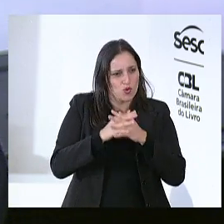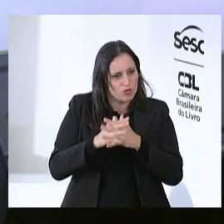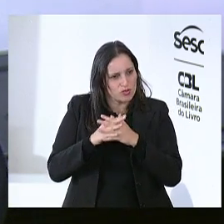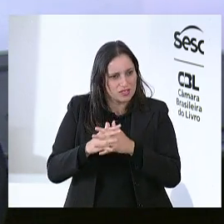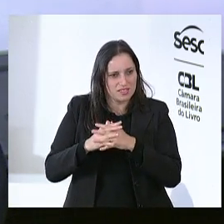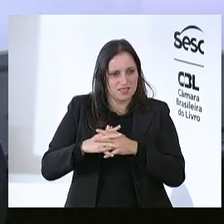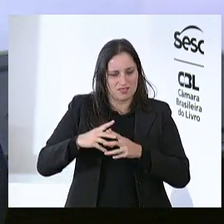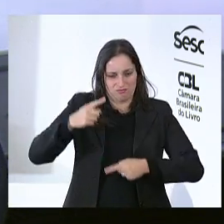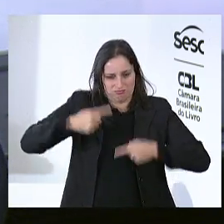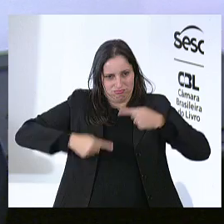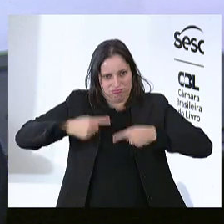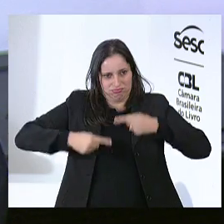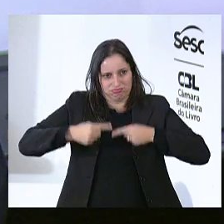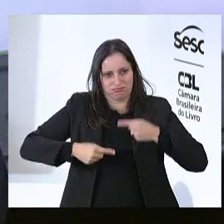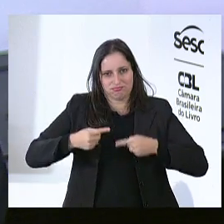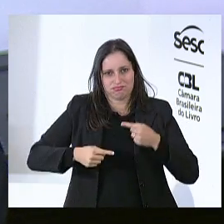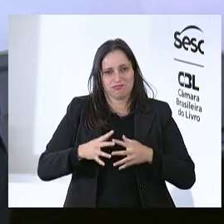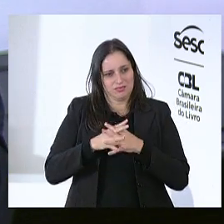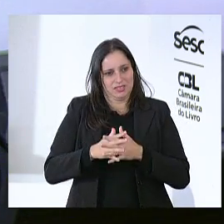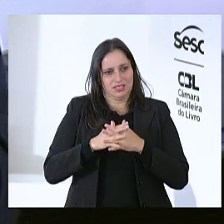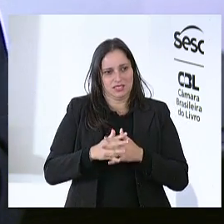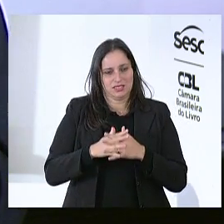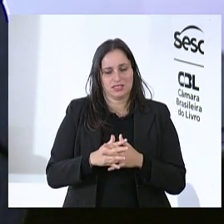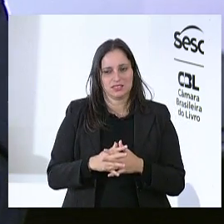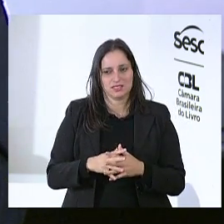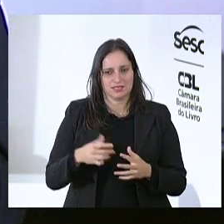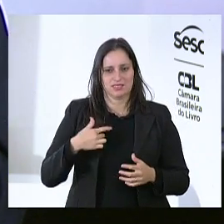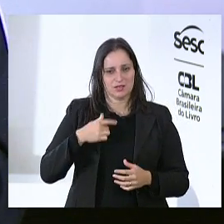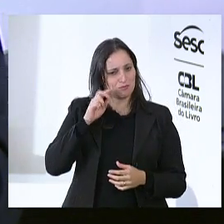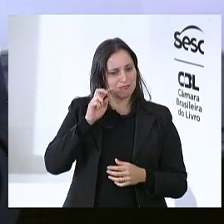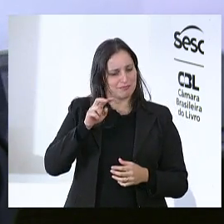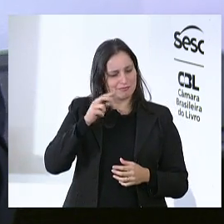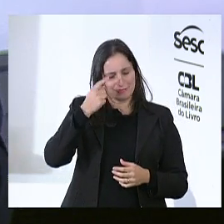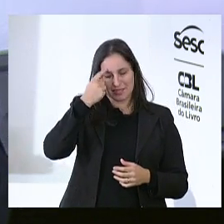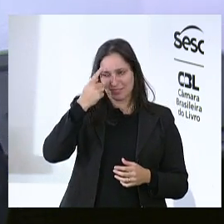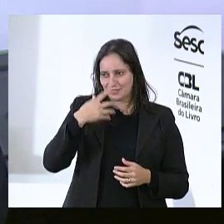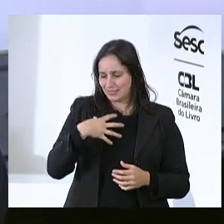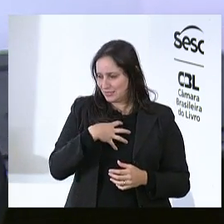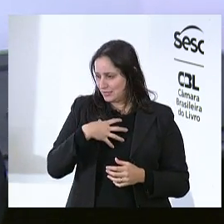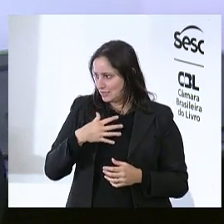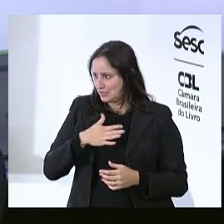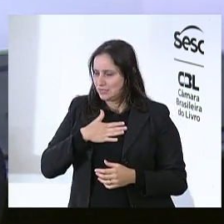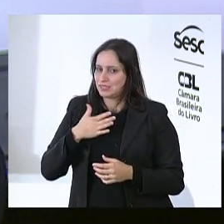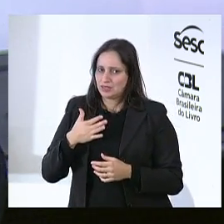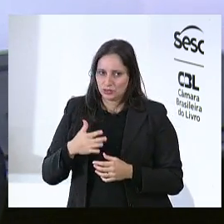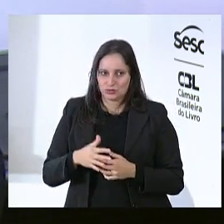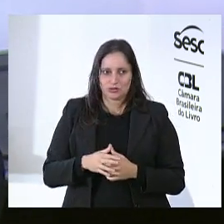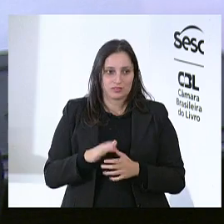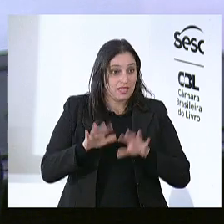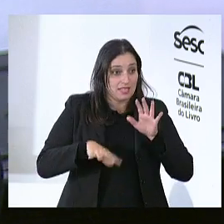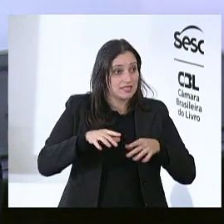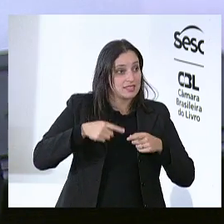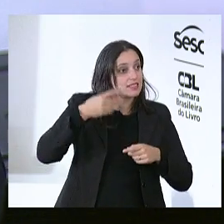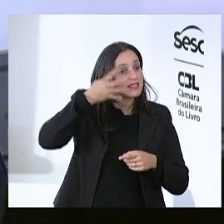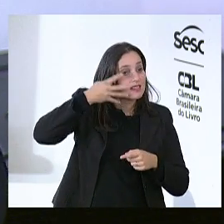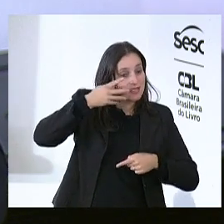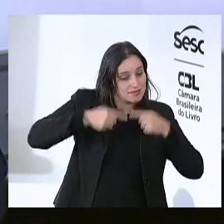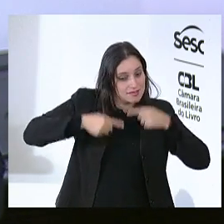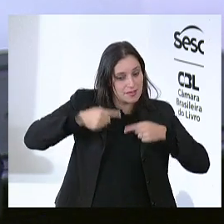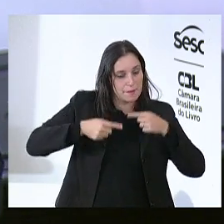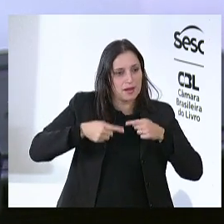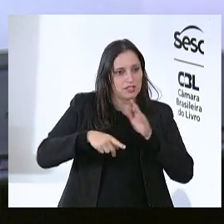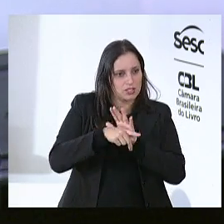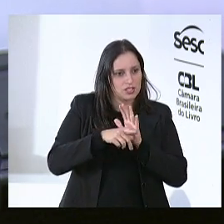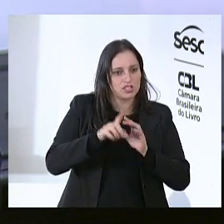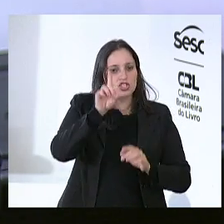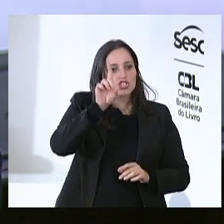acho que é assustador, por exemplo, quando a gente... ver debates em torno de direitos humanos, de pessoas que você sabe que não